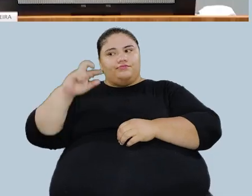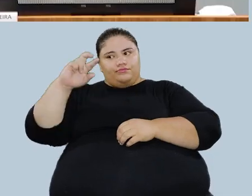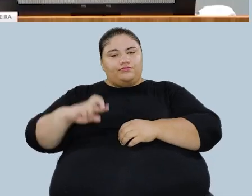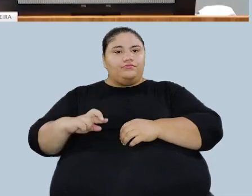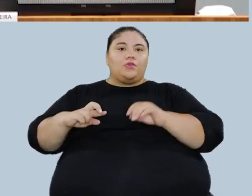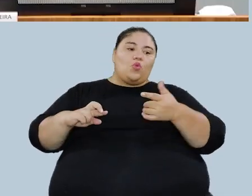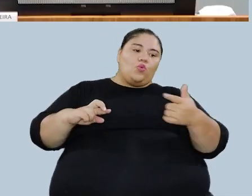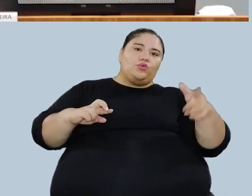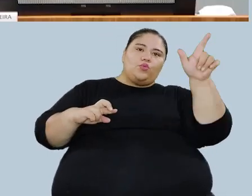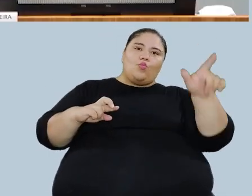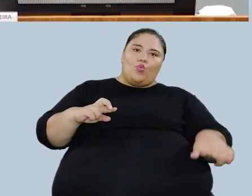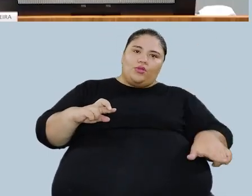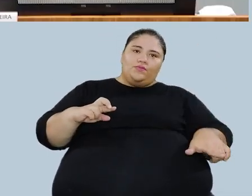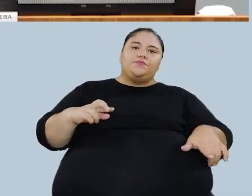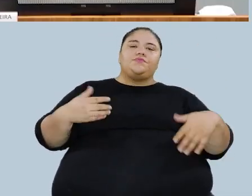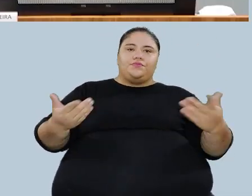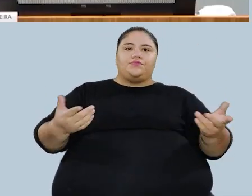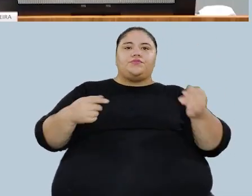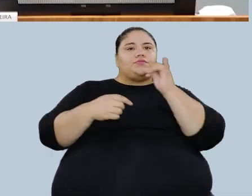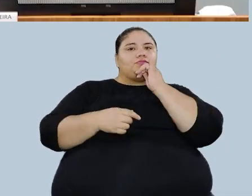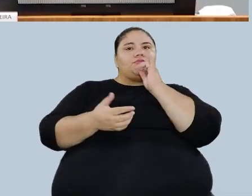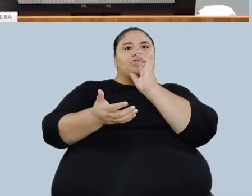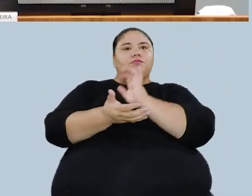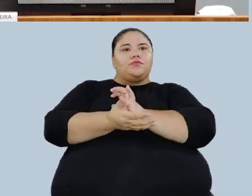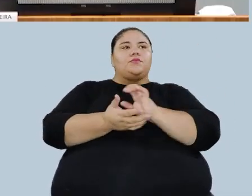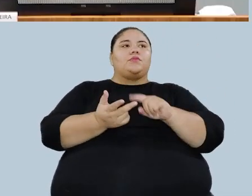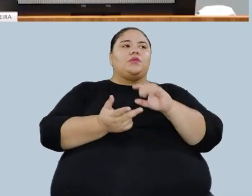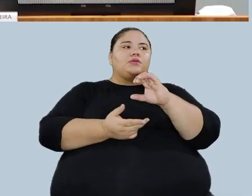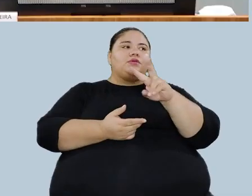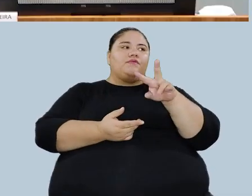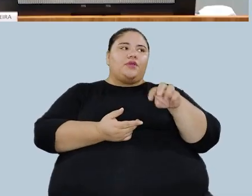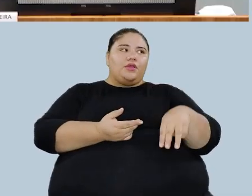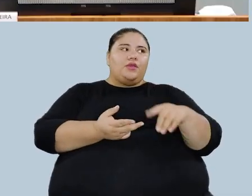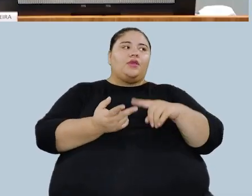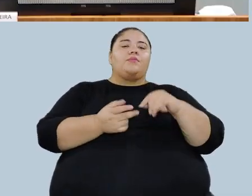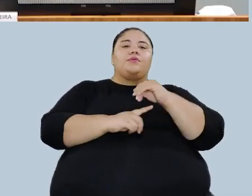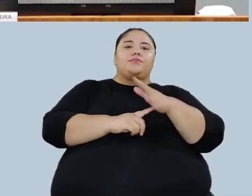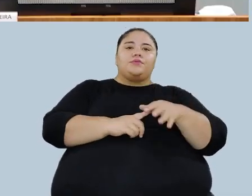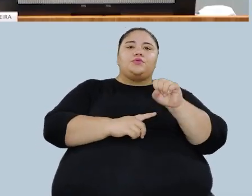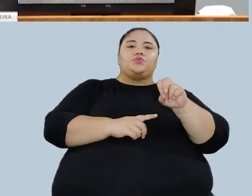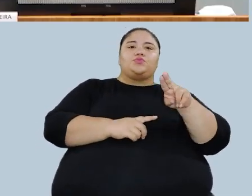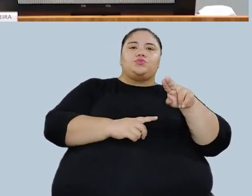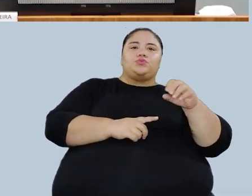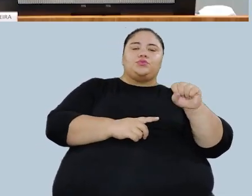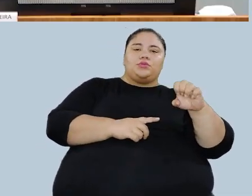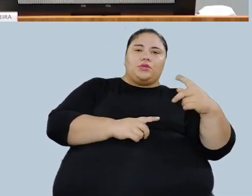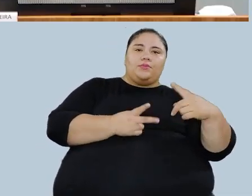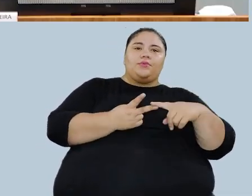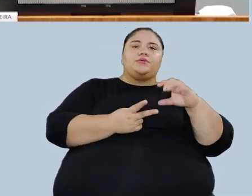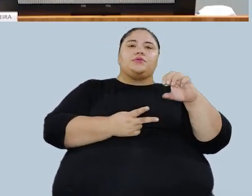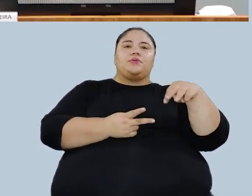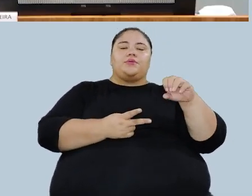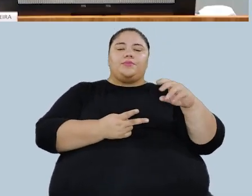aquelas que estão submetidas ao Conselho Monetário Nacional, à CVM, Banco Central, SUSEP, CNPC.